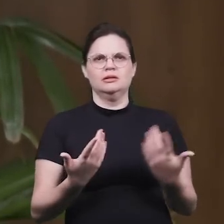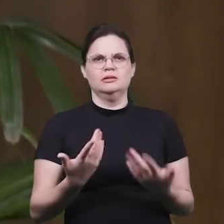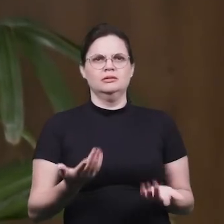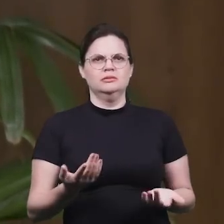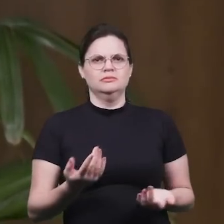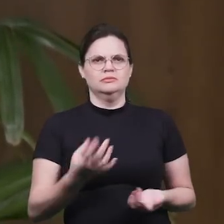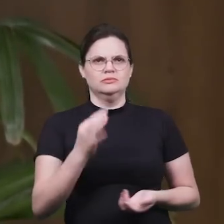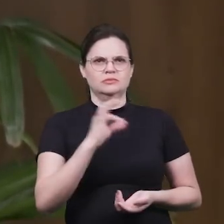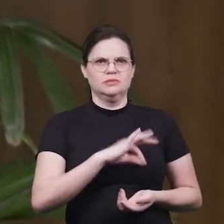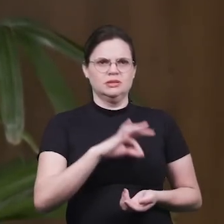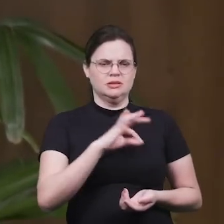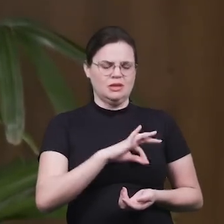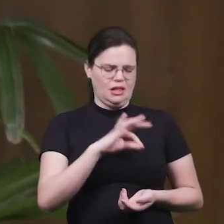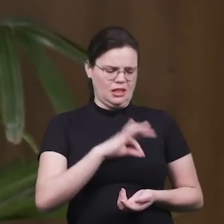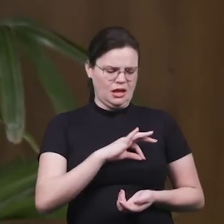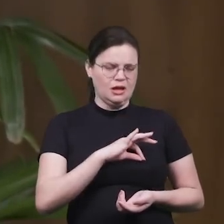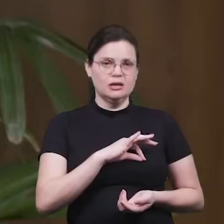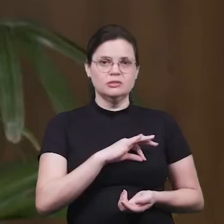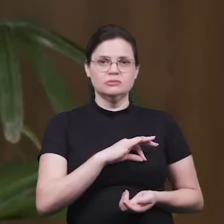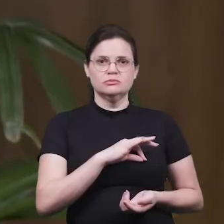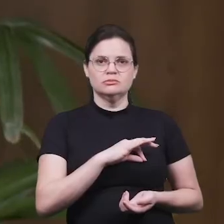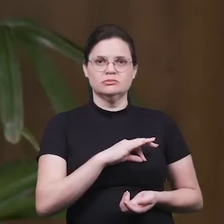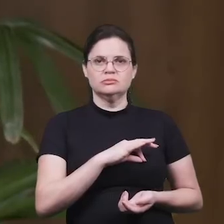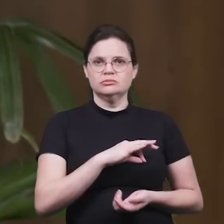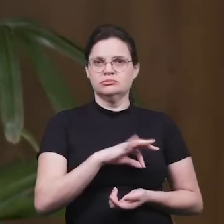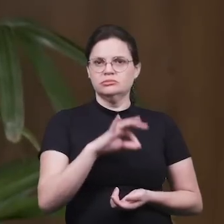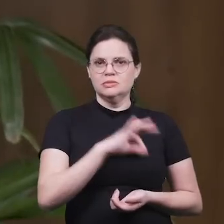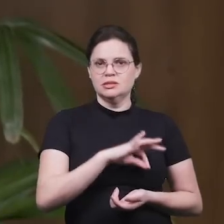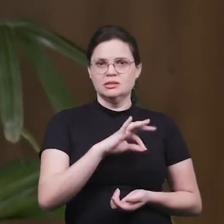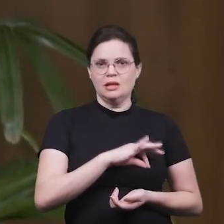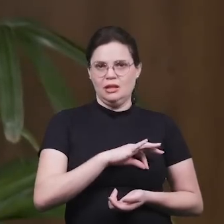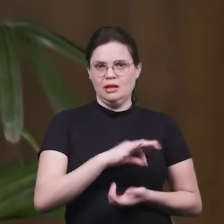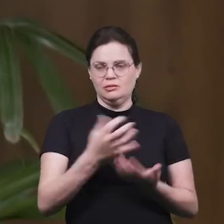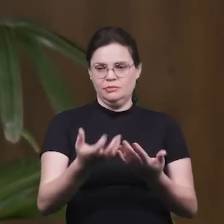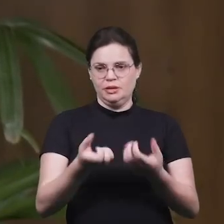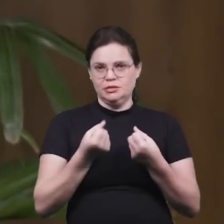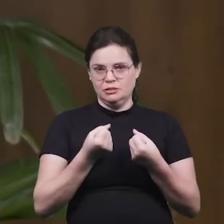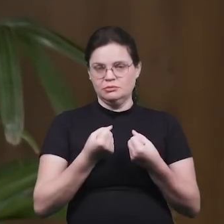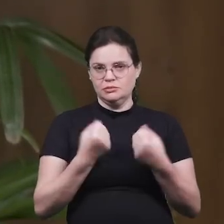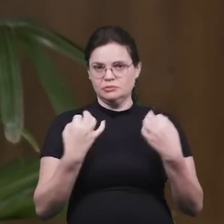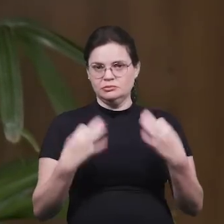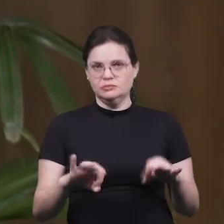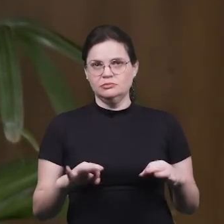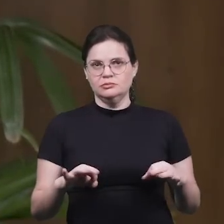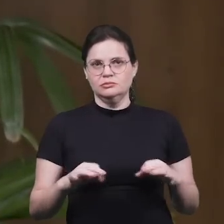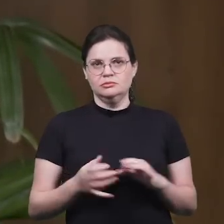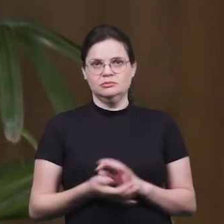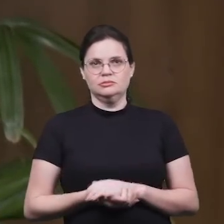99% das pessoas trabalham por salário, isso